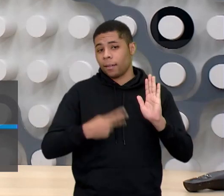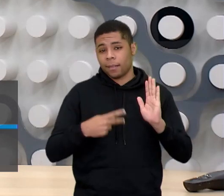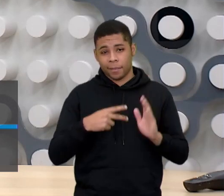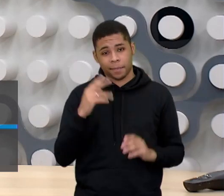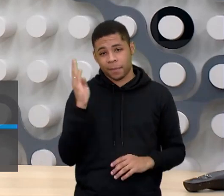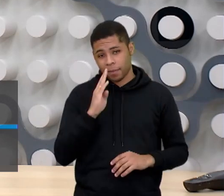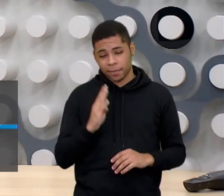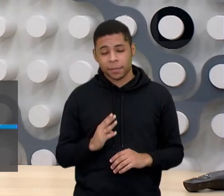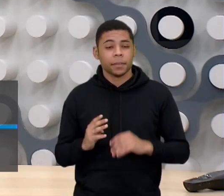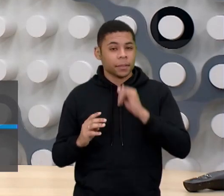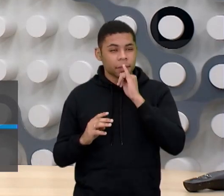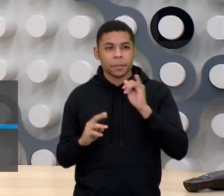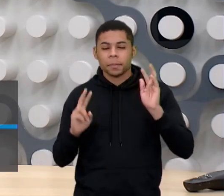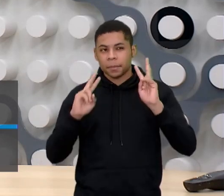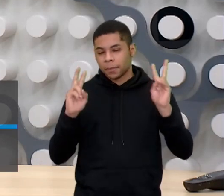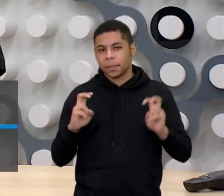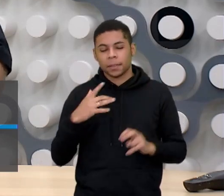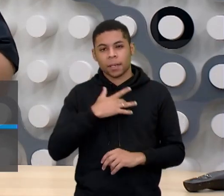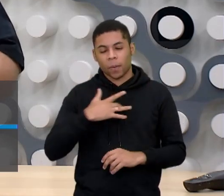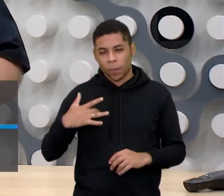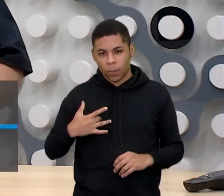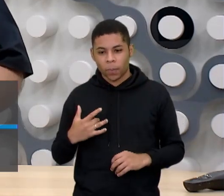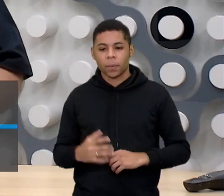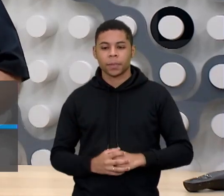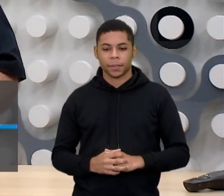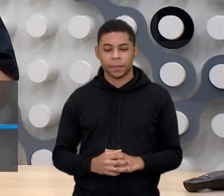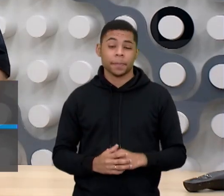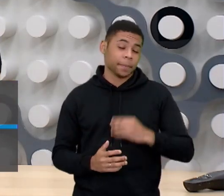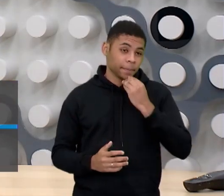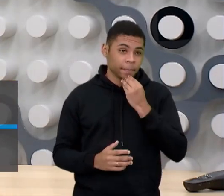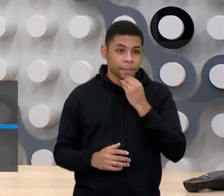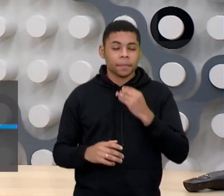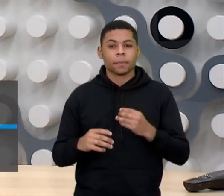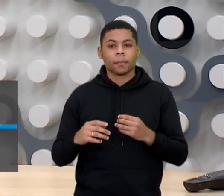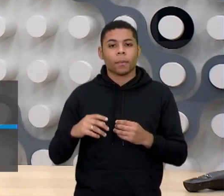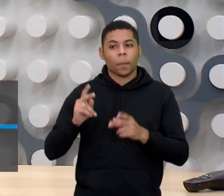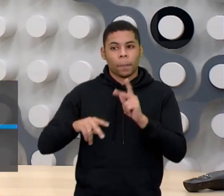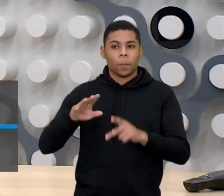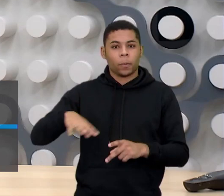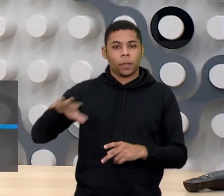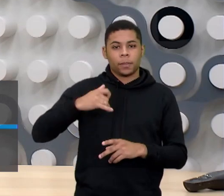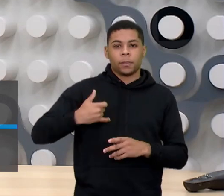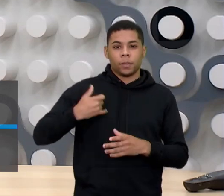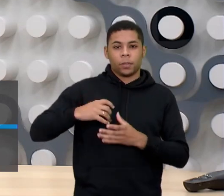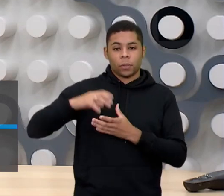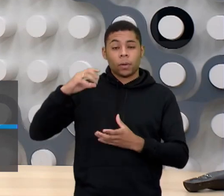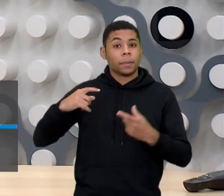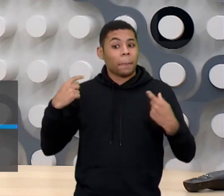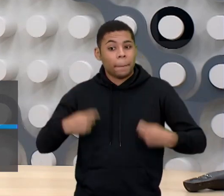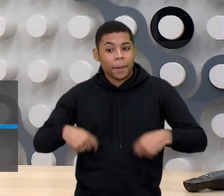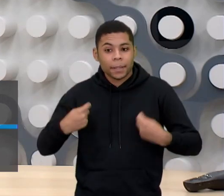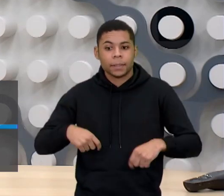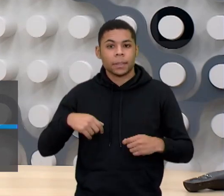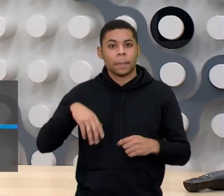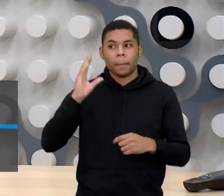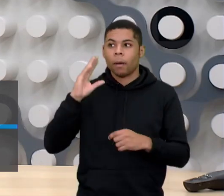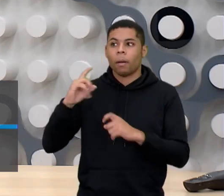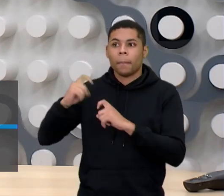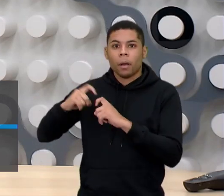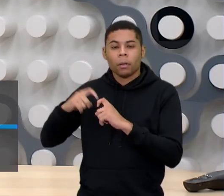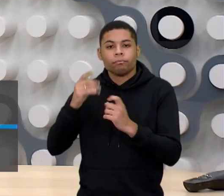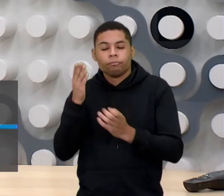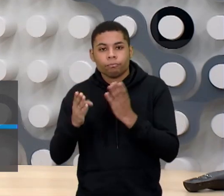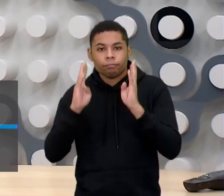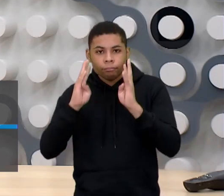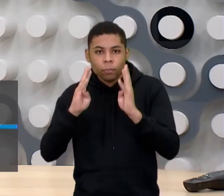Quando a gente fala da saúde, né, porque aí, logicamente, a população idosa necessita, né, de mais cuidados médicos. Nós